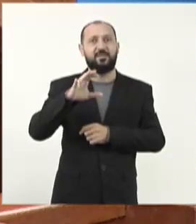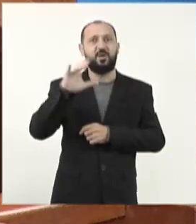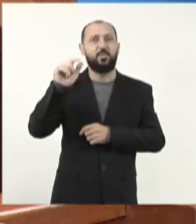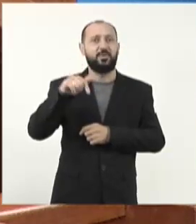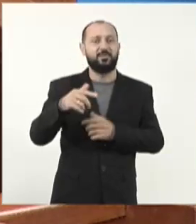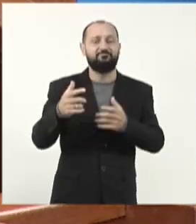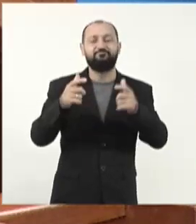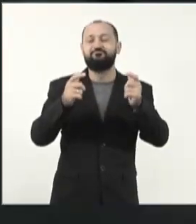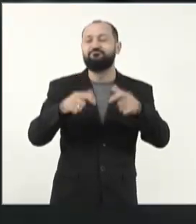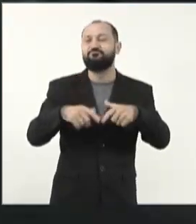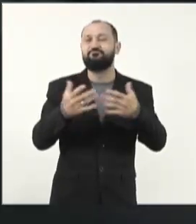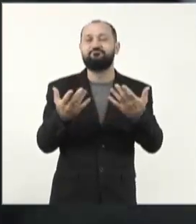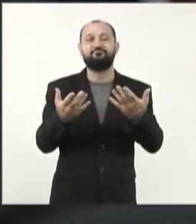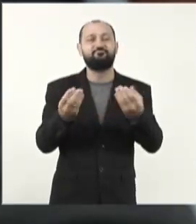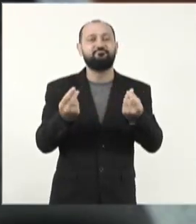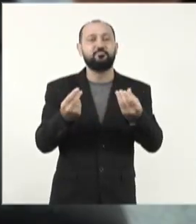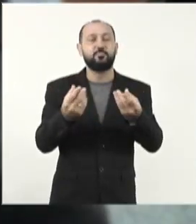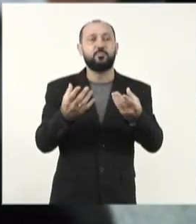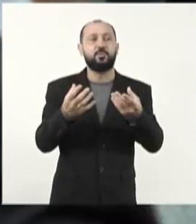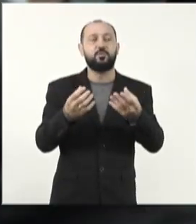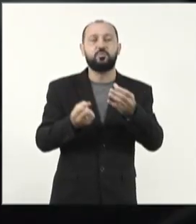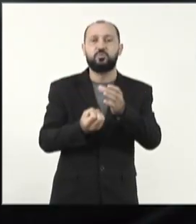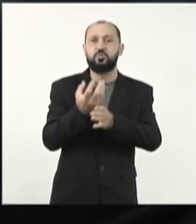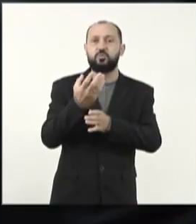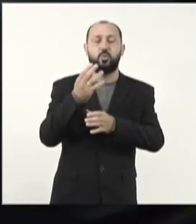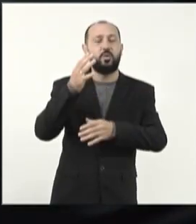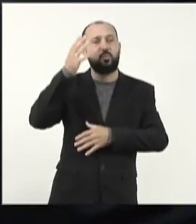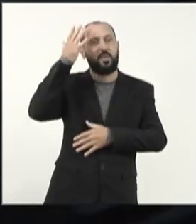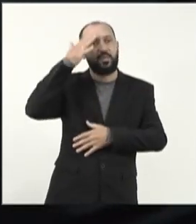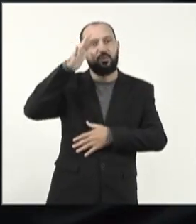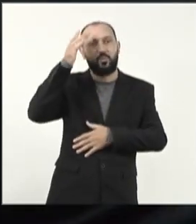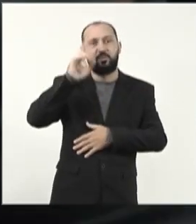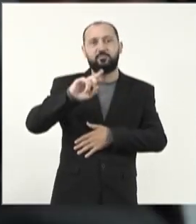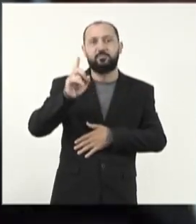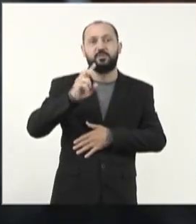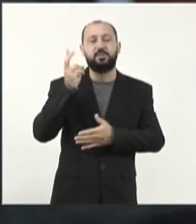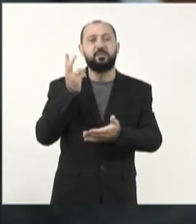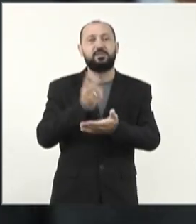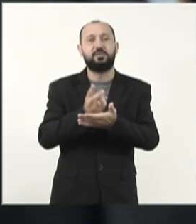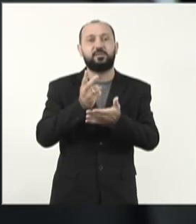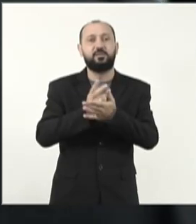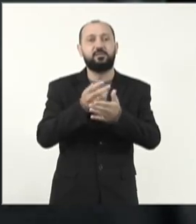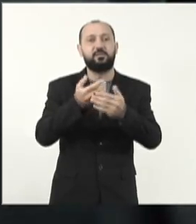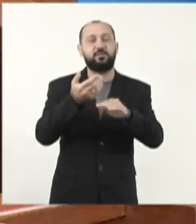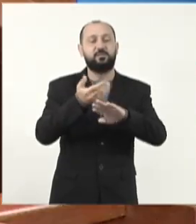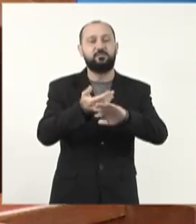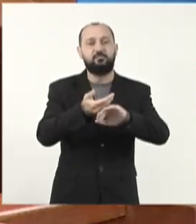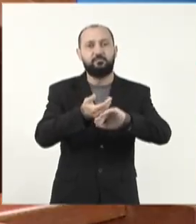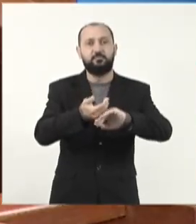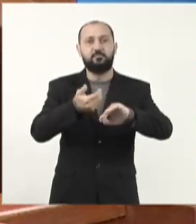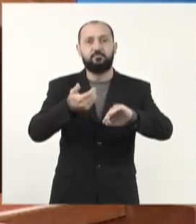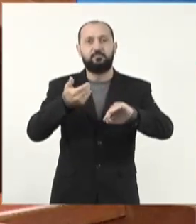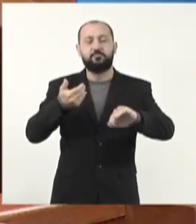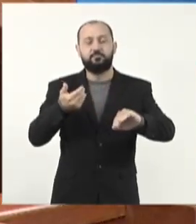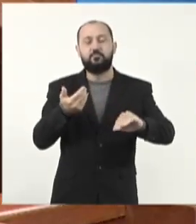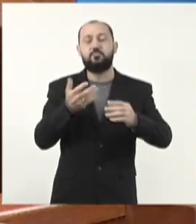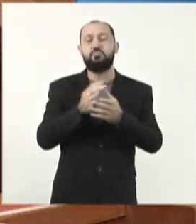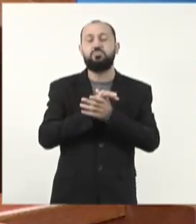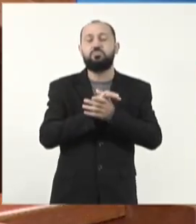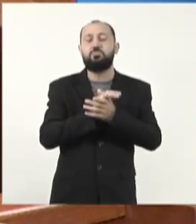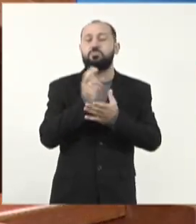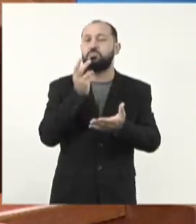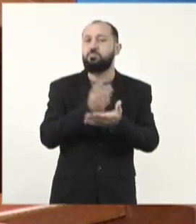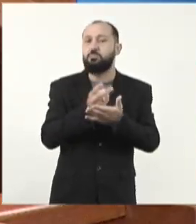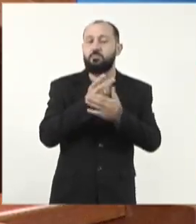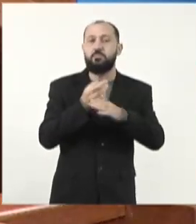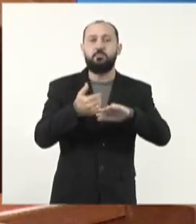aí, esse ambiente não se formou naturalmente assim. As mulheres estão sendo afastadas do poder político, as mulheres estão